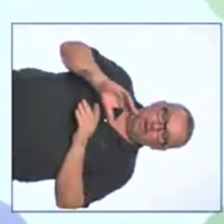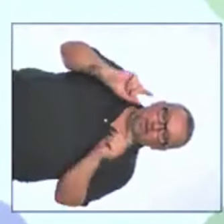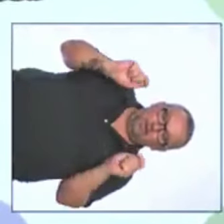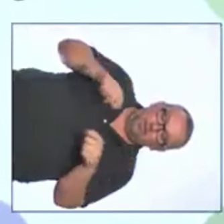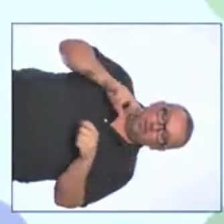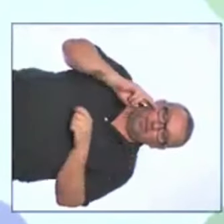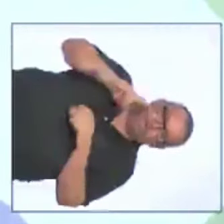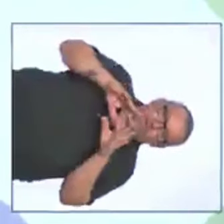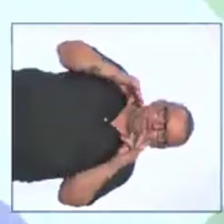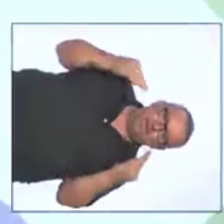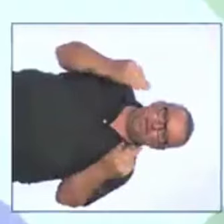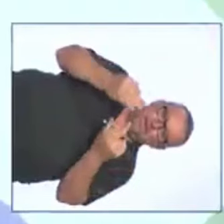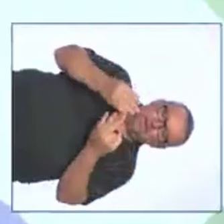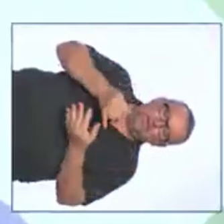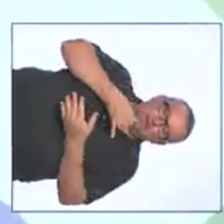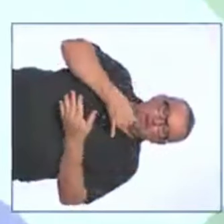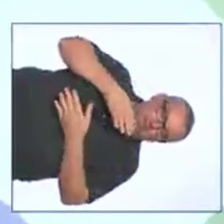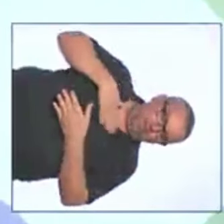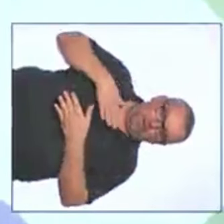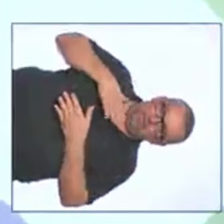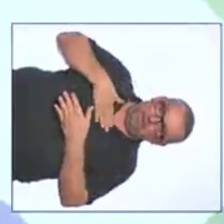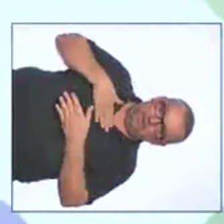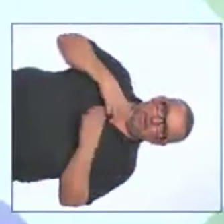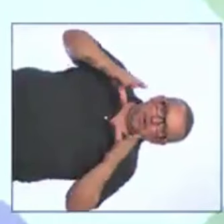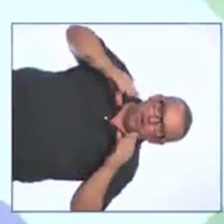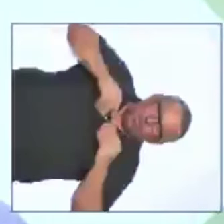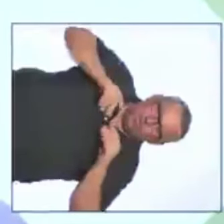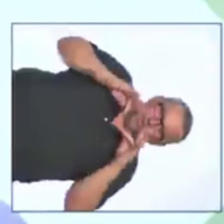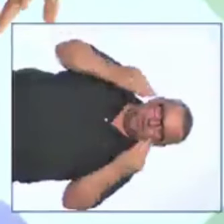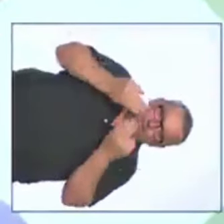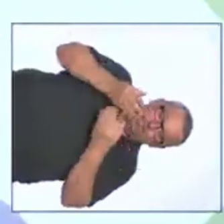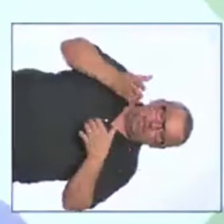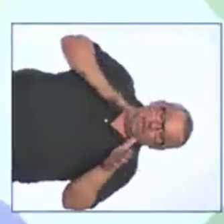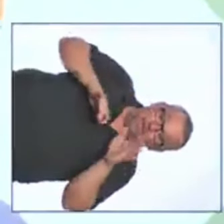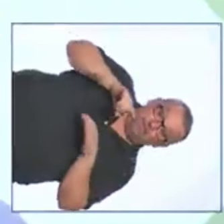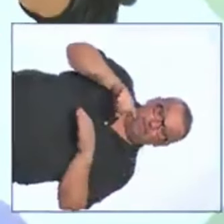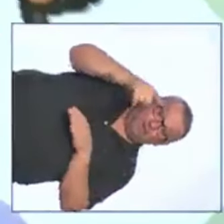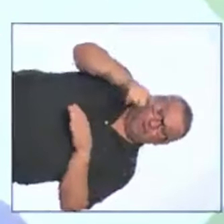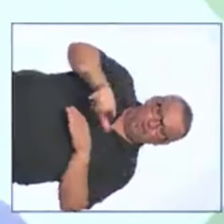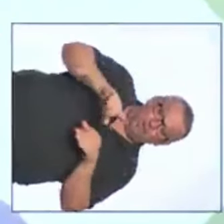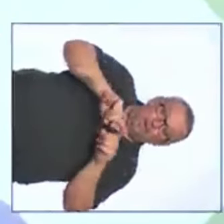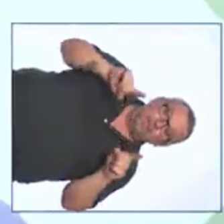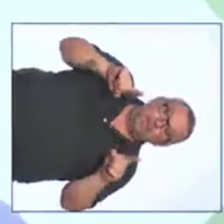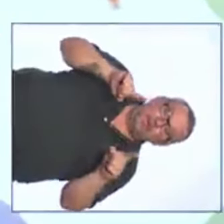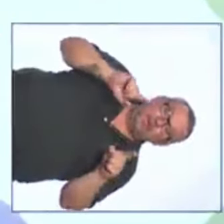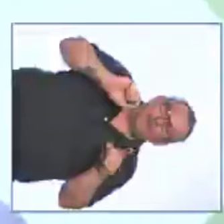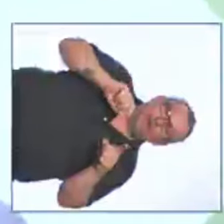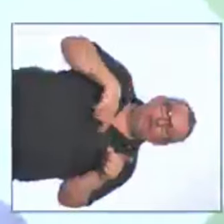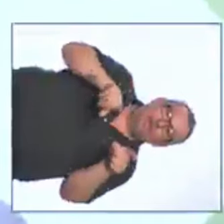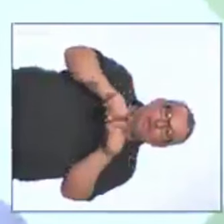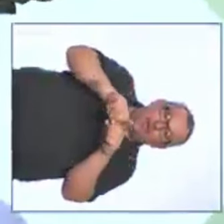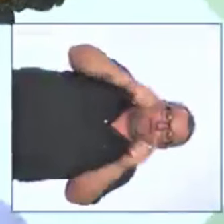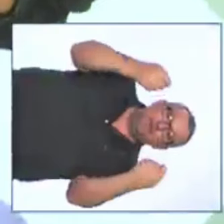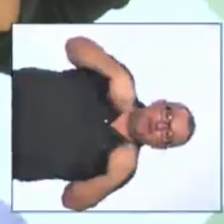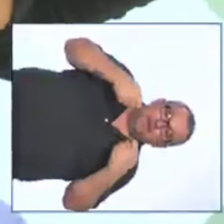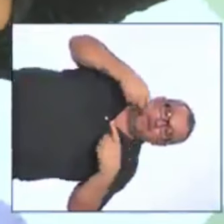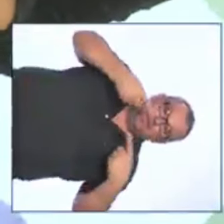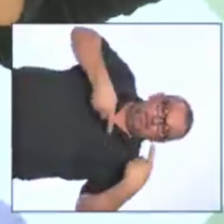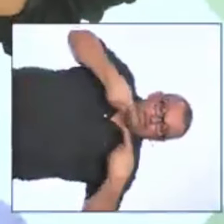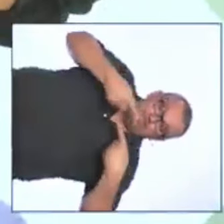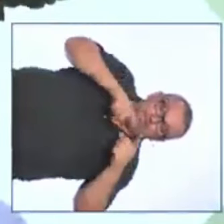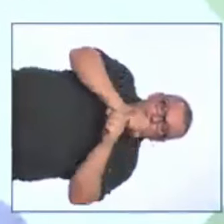considerar a família por exemplo pra mim essa é a minha concepção de família talvez pra você seja outra mas é isso que a gente também precisa discutir em